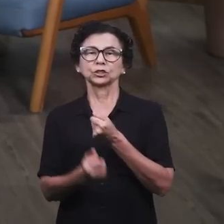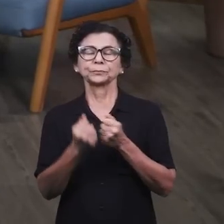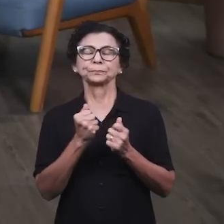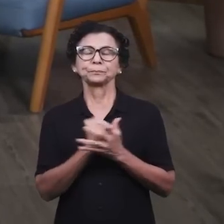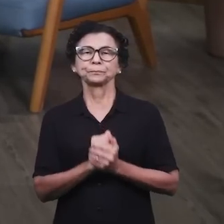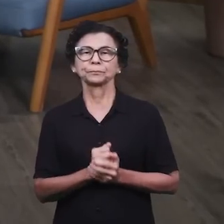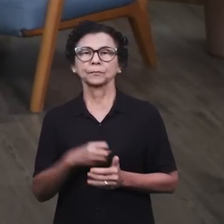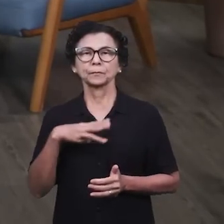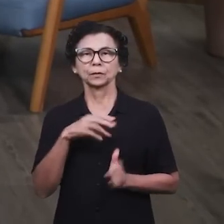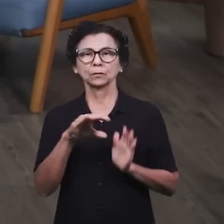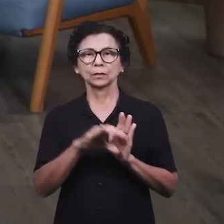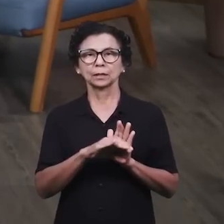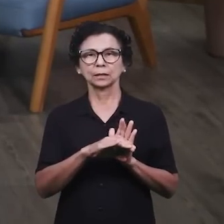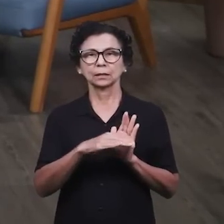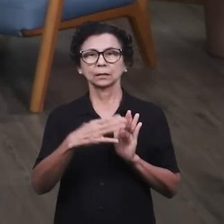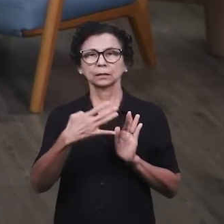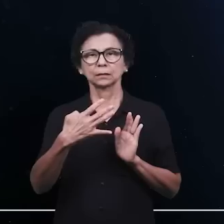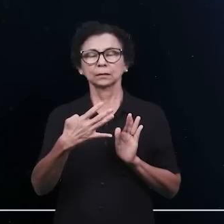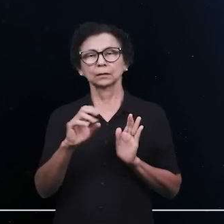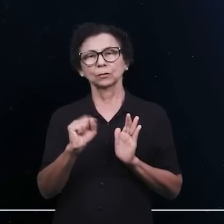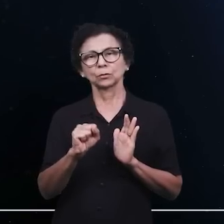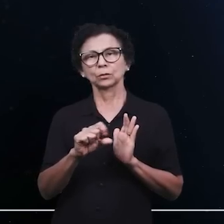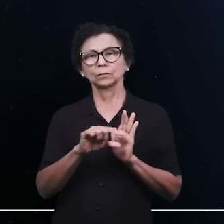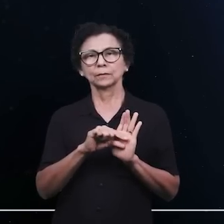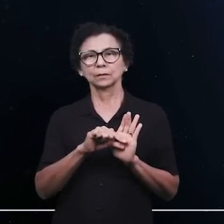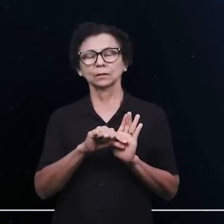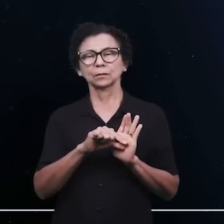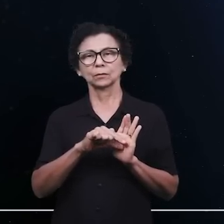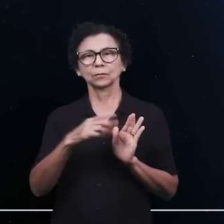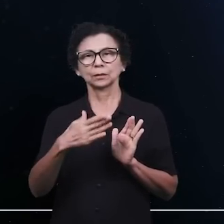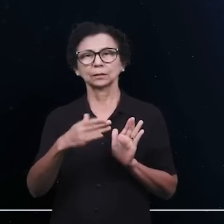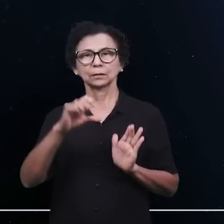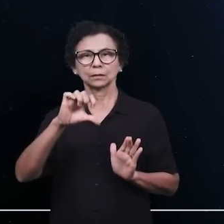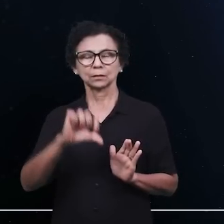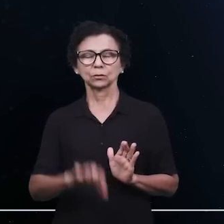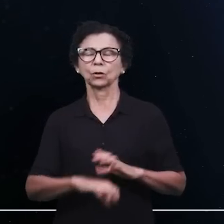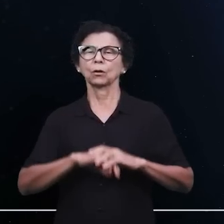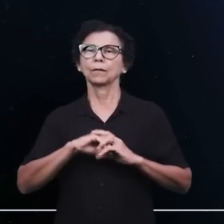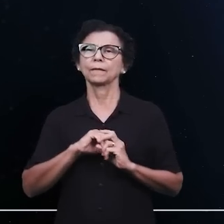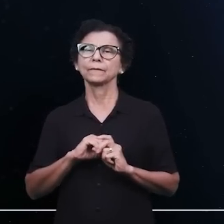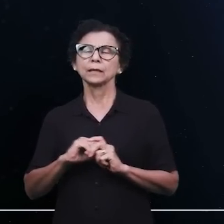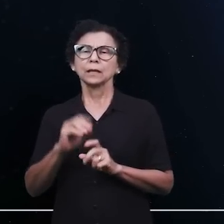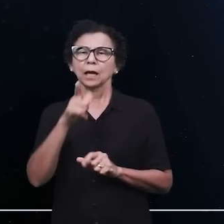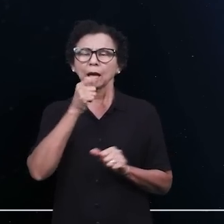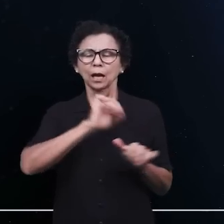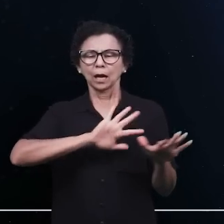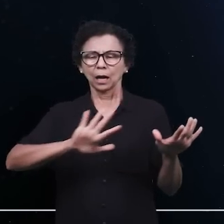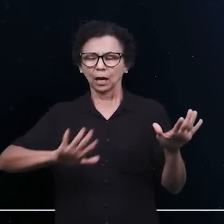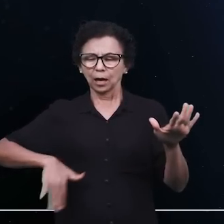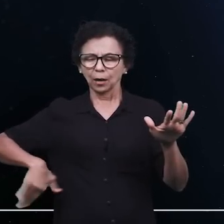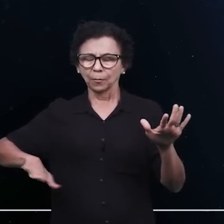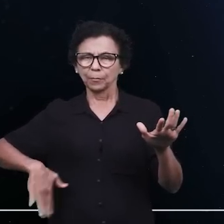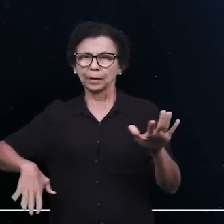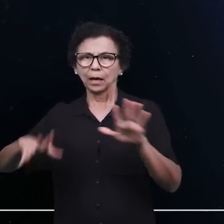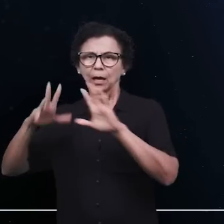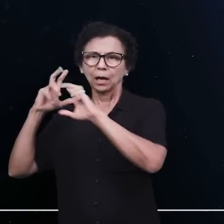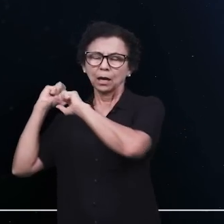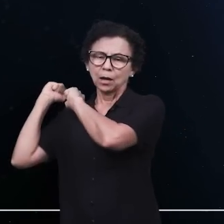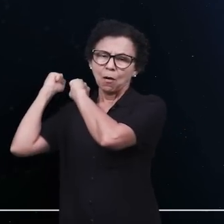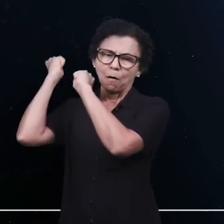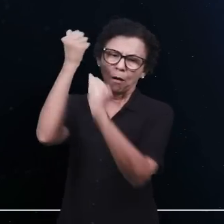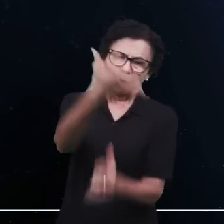boa pérola. Da pérola de grande valor. Glória a Deus. A última parábola é a parábola da rede. Está em Mateus